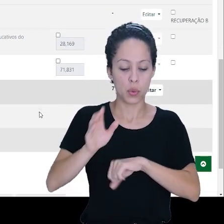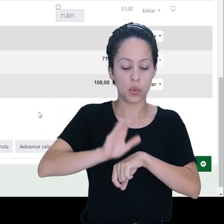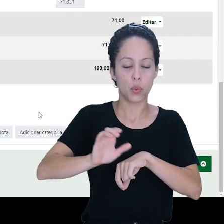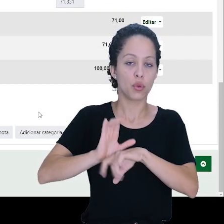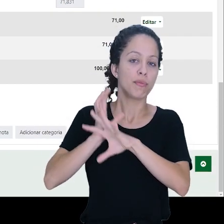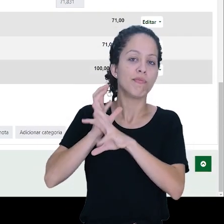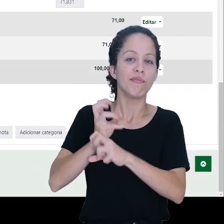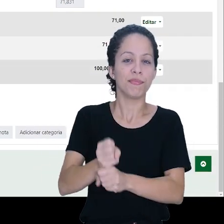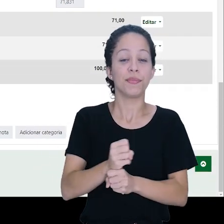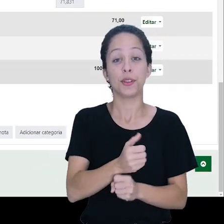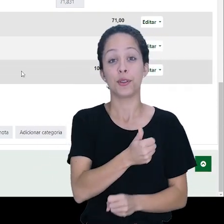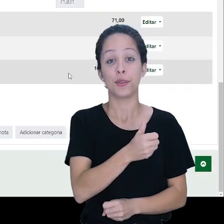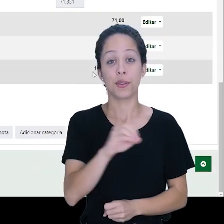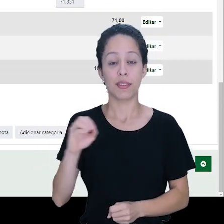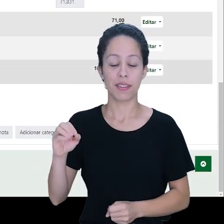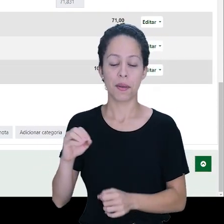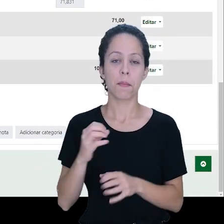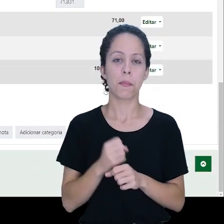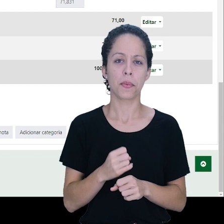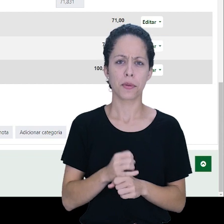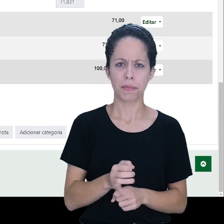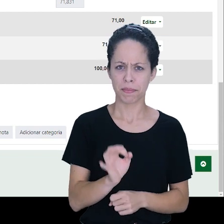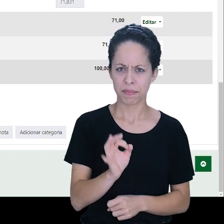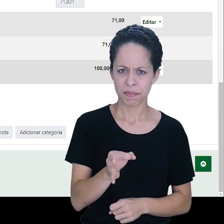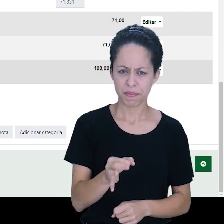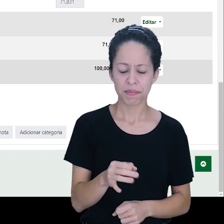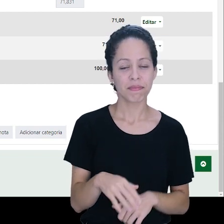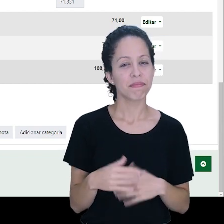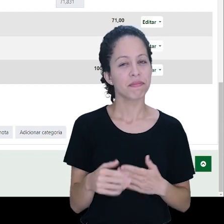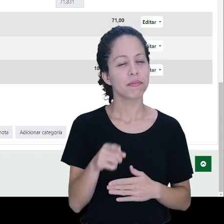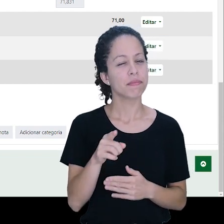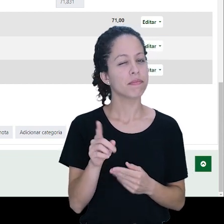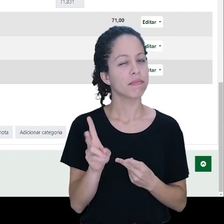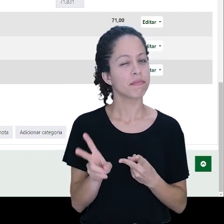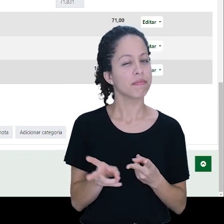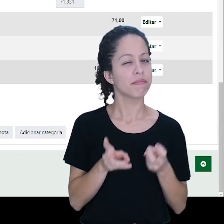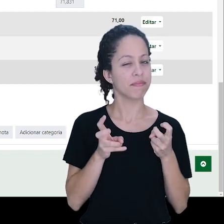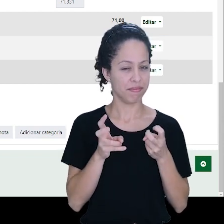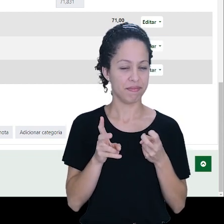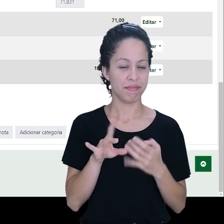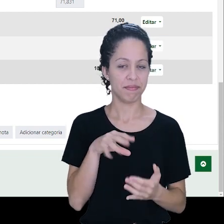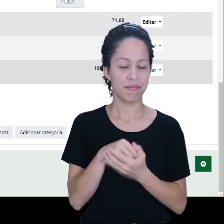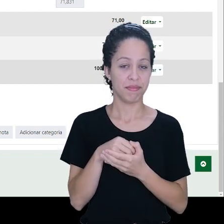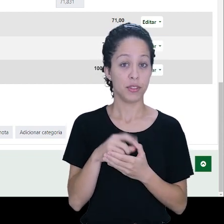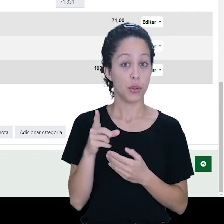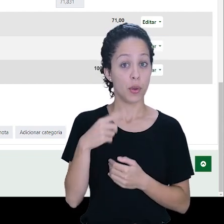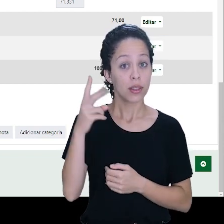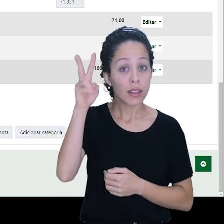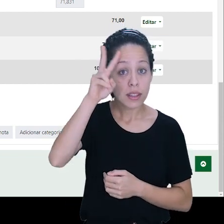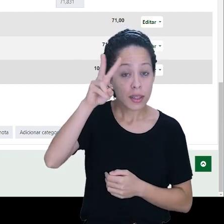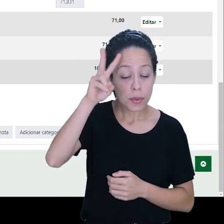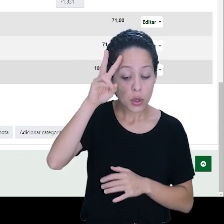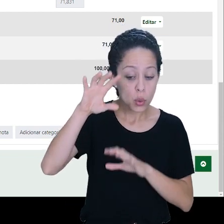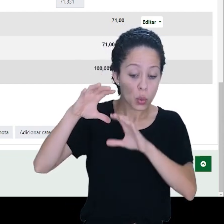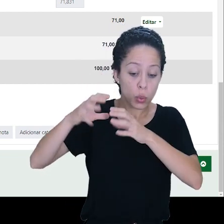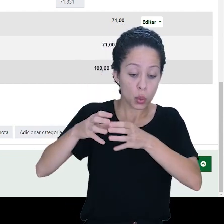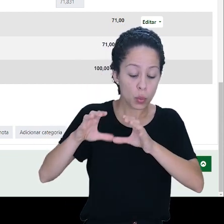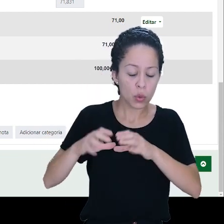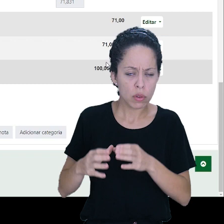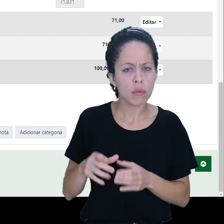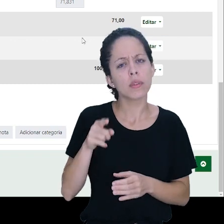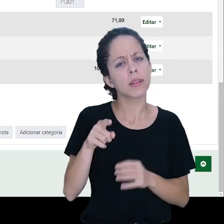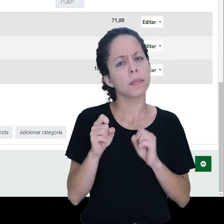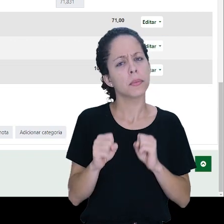isso nos dá um total do curso de 100 pontos tá certo então você percebe que